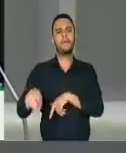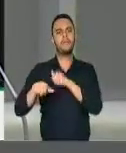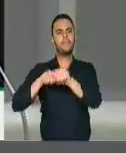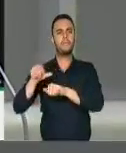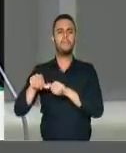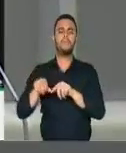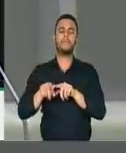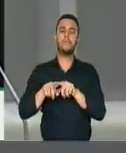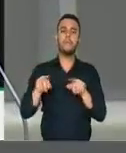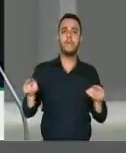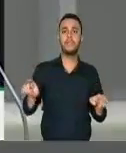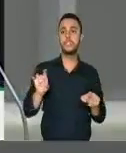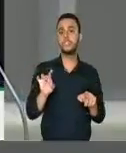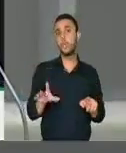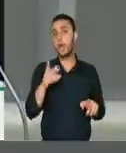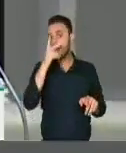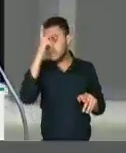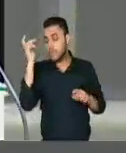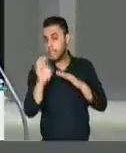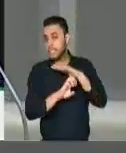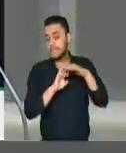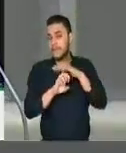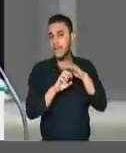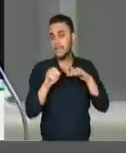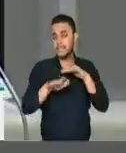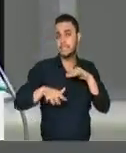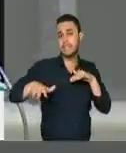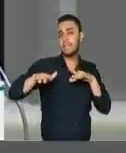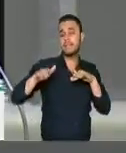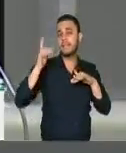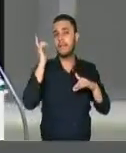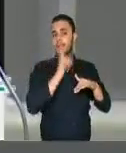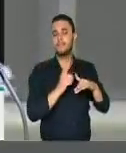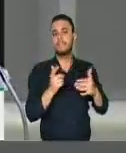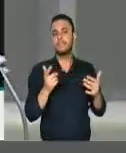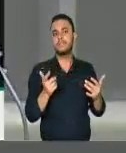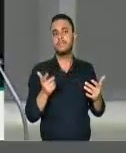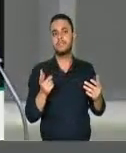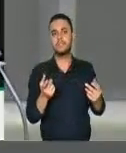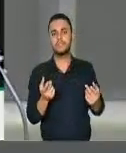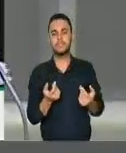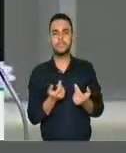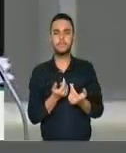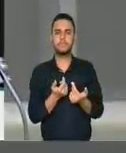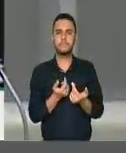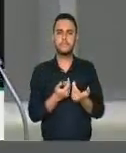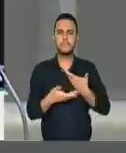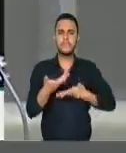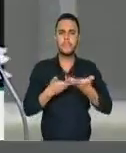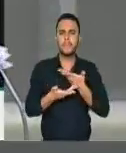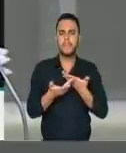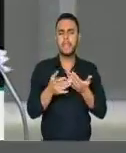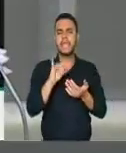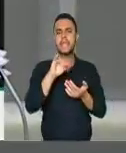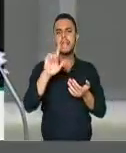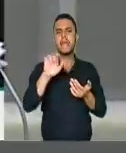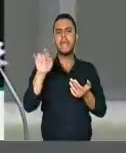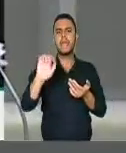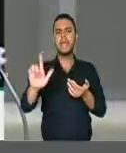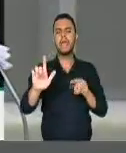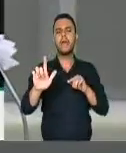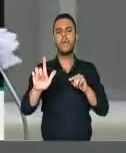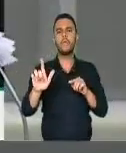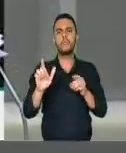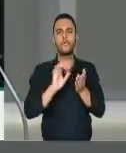Apenas um empresário do setor envolvido em ilegalidades fiscais e sanitárias